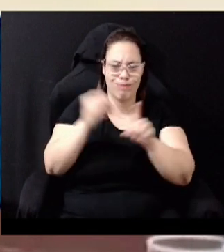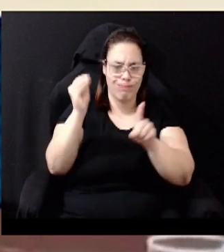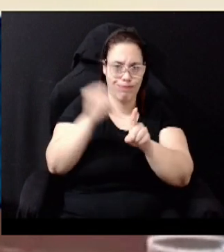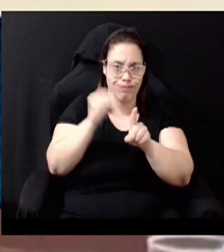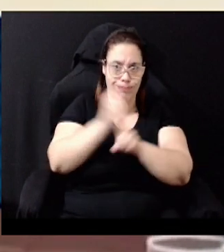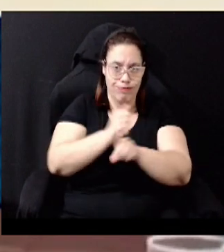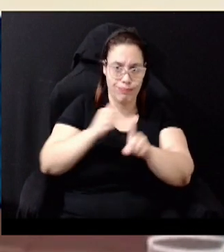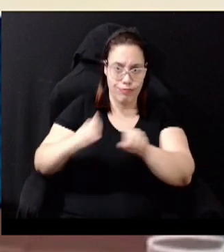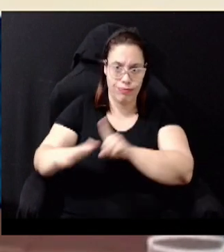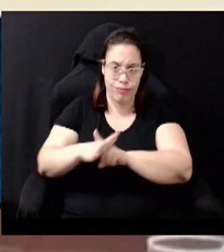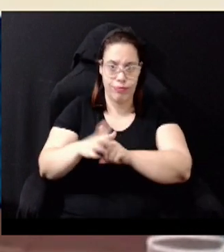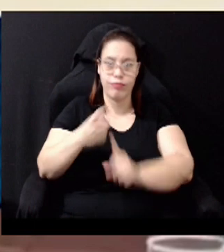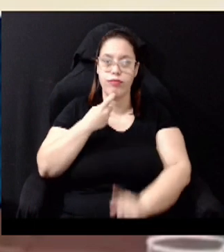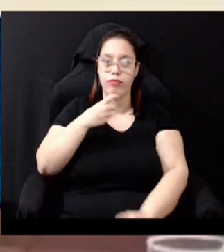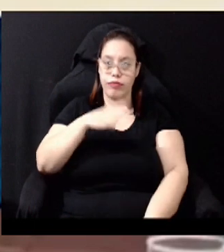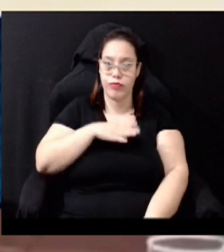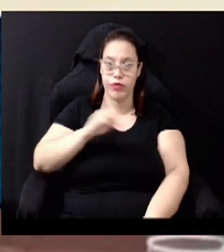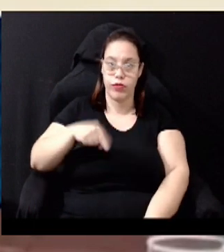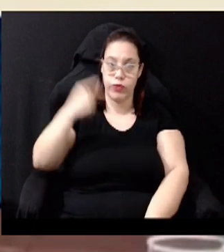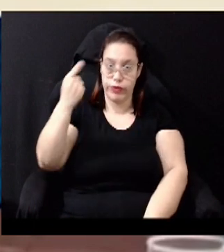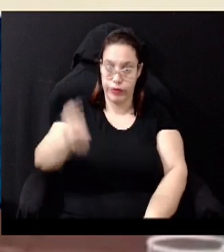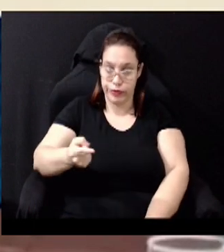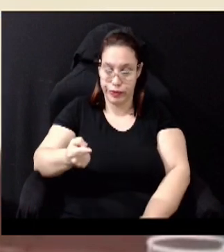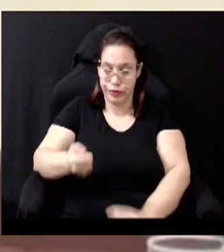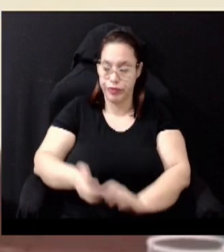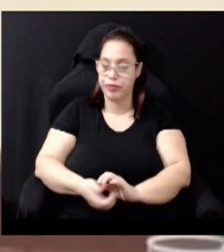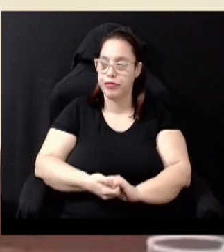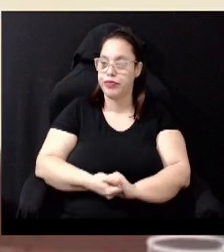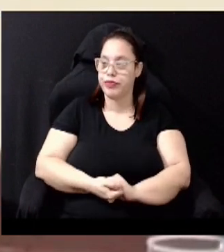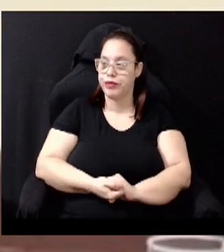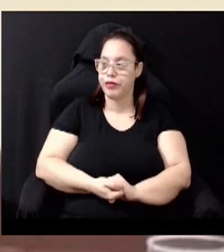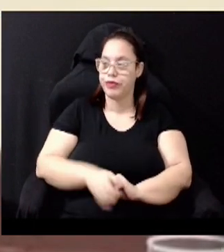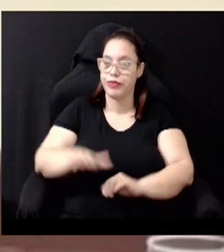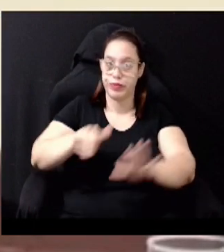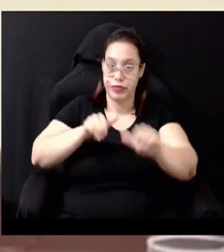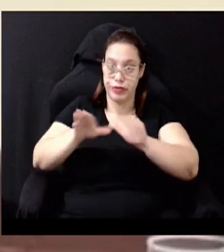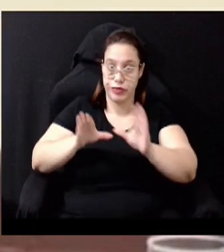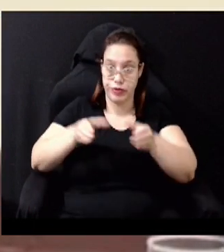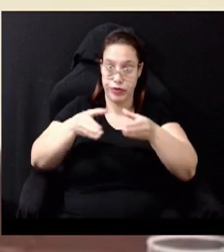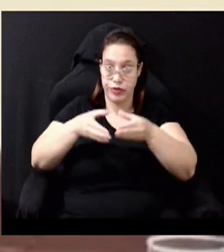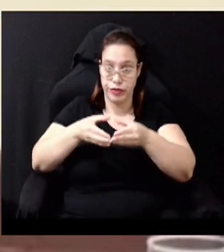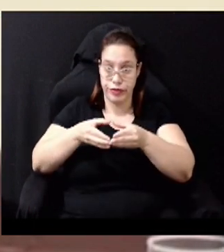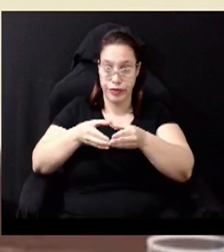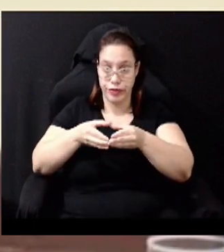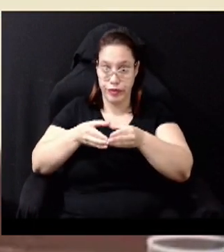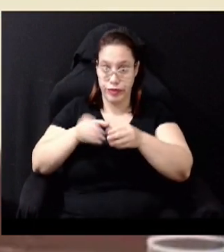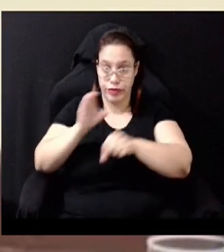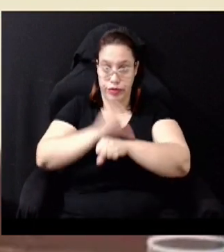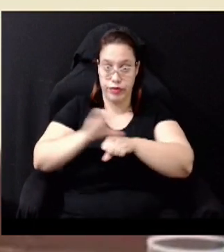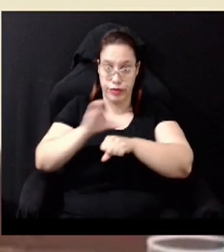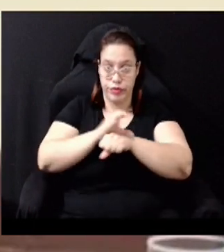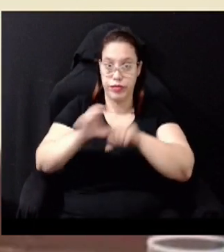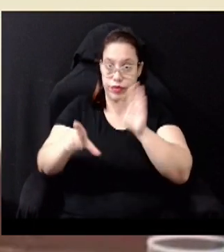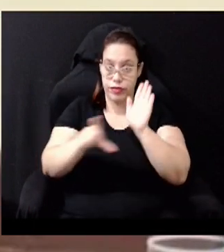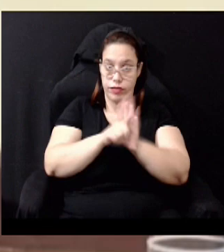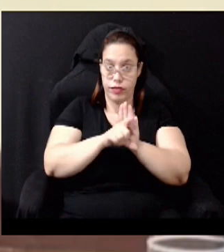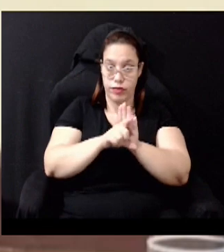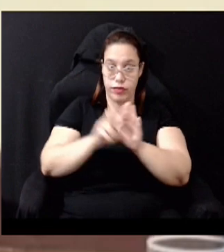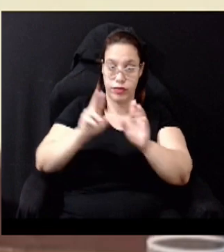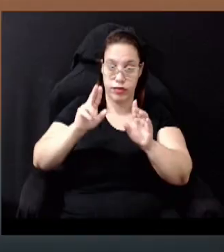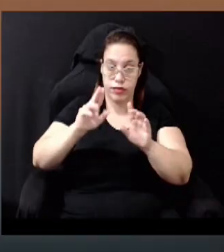no município e da outras providências. Convoco a Comissão de Constituição e Legalidade para exarar